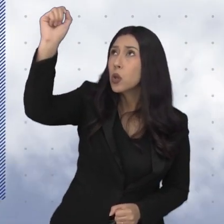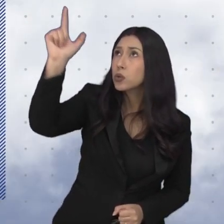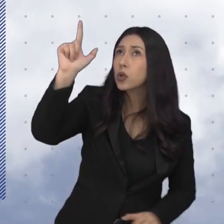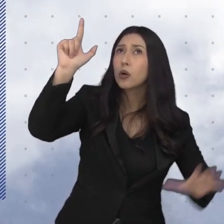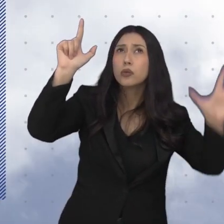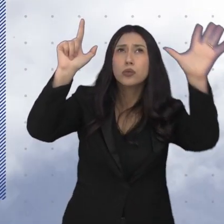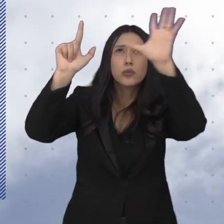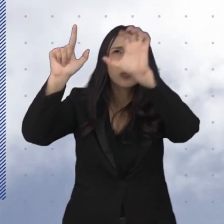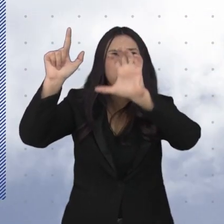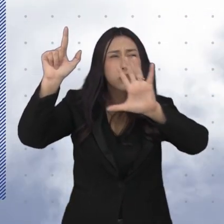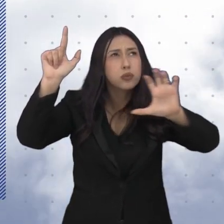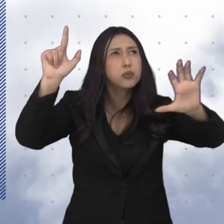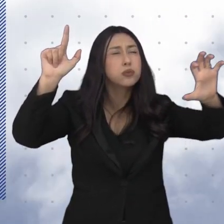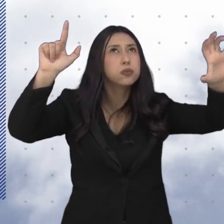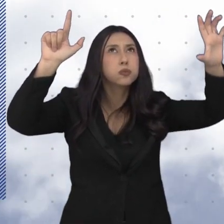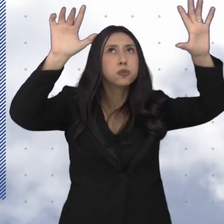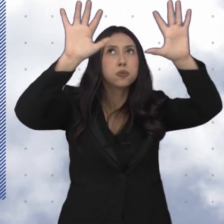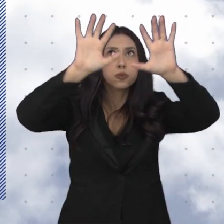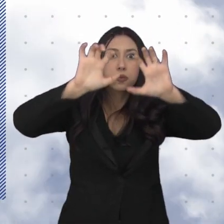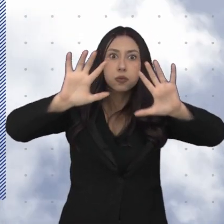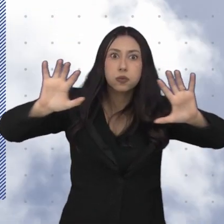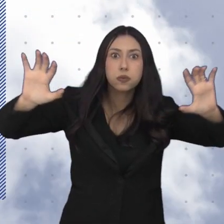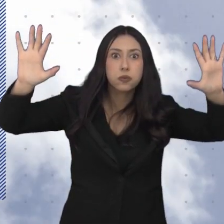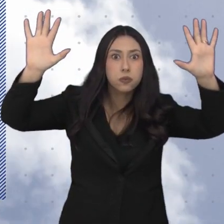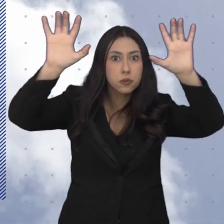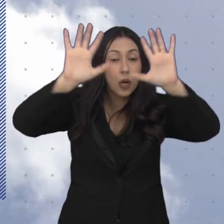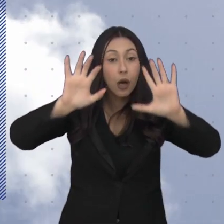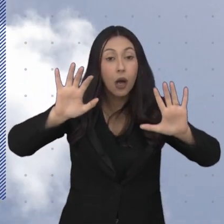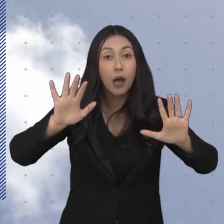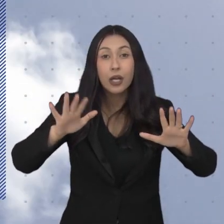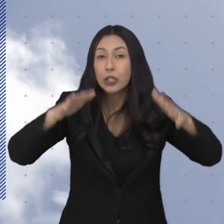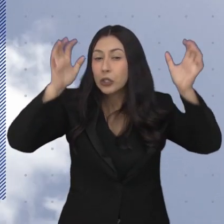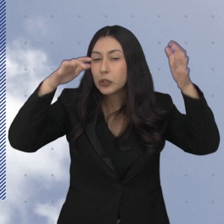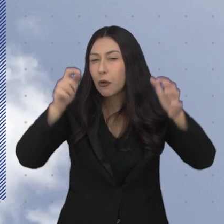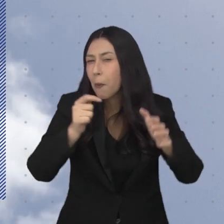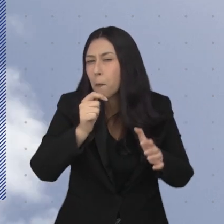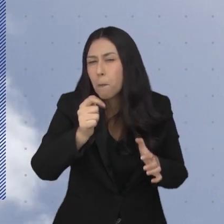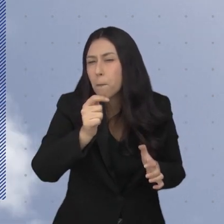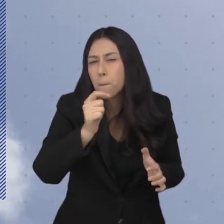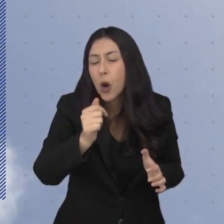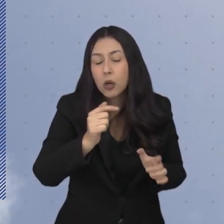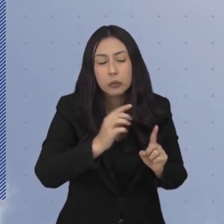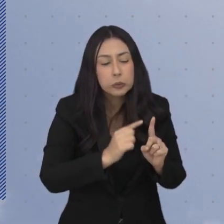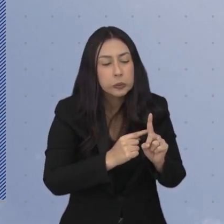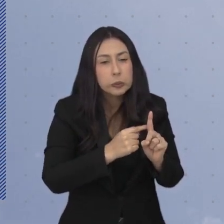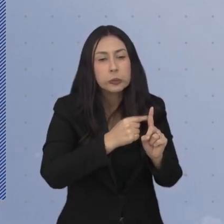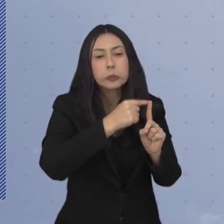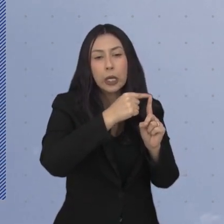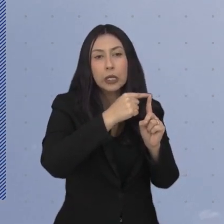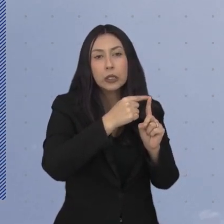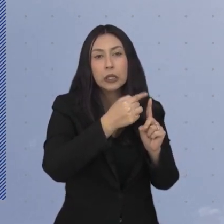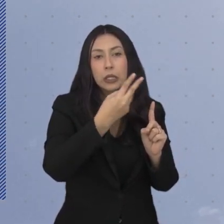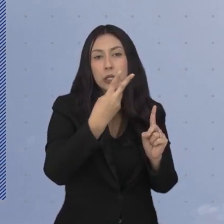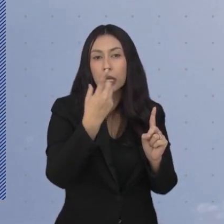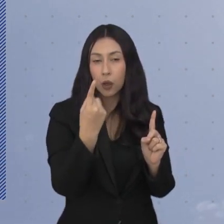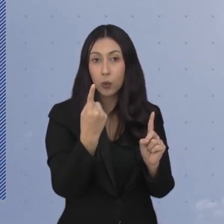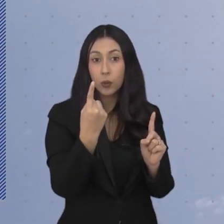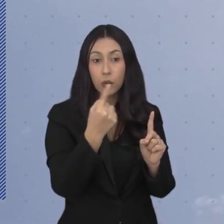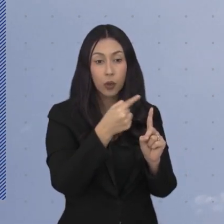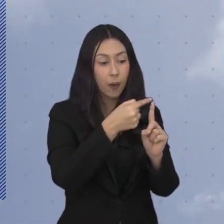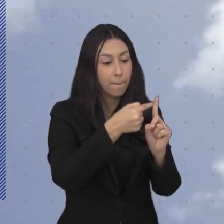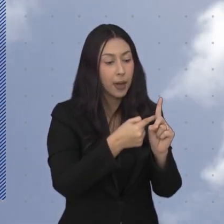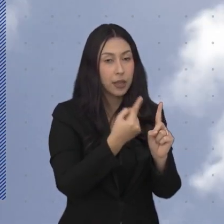Segunda-feira de sol com nuvens que aumentam com o decorrer da tarde. Hoje há pouca chance de chover. A temperatura máxima prevista é